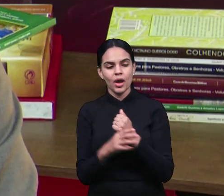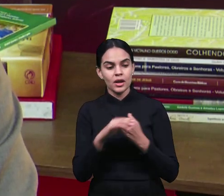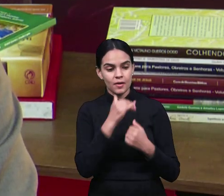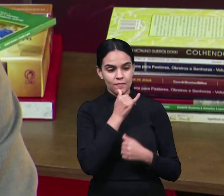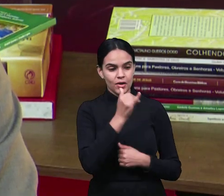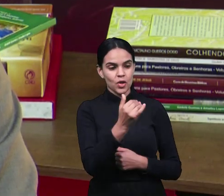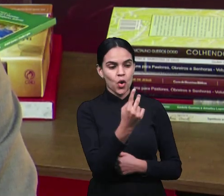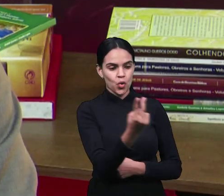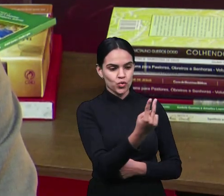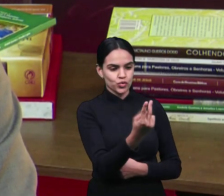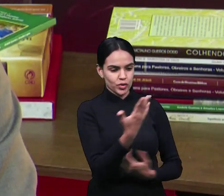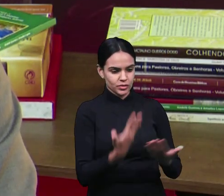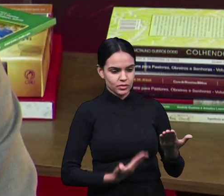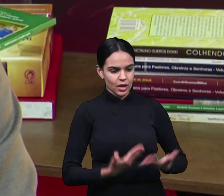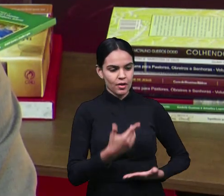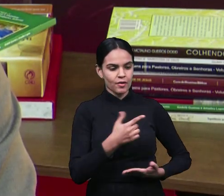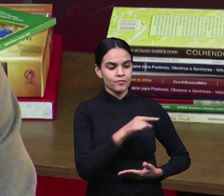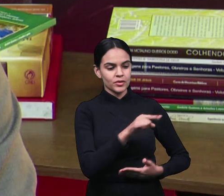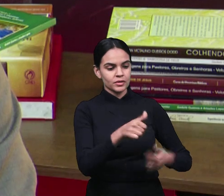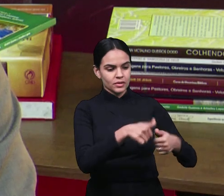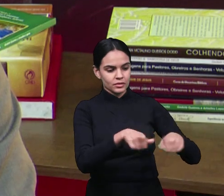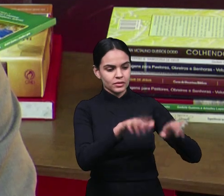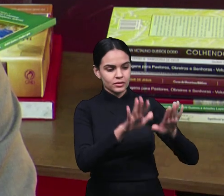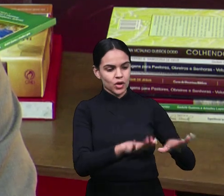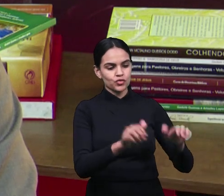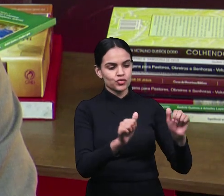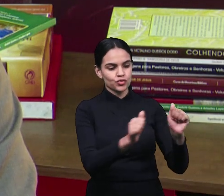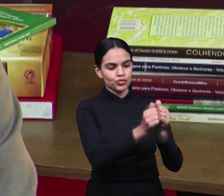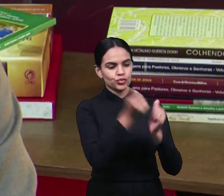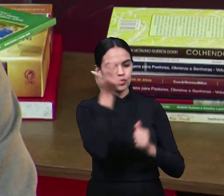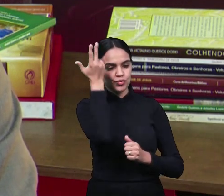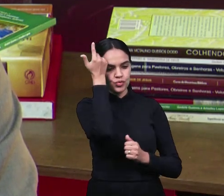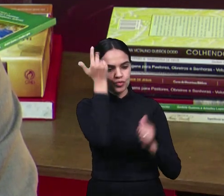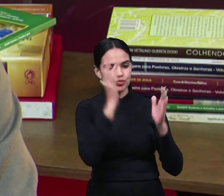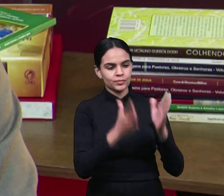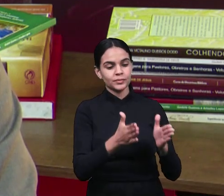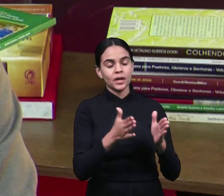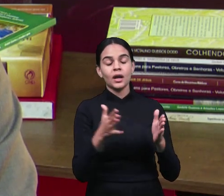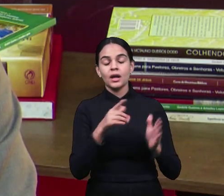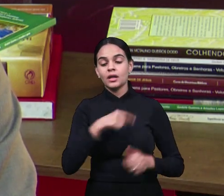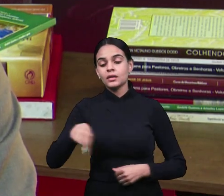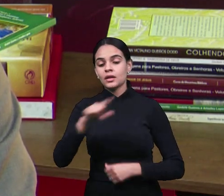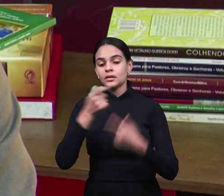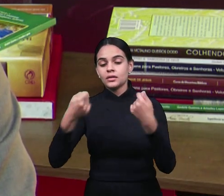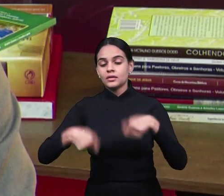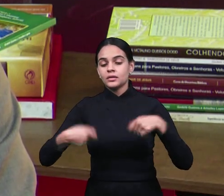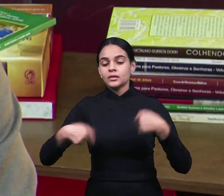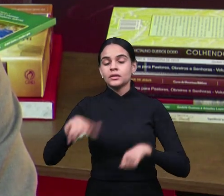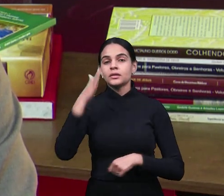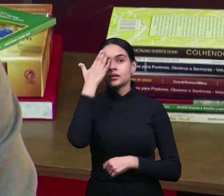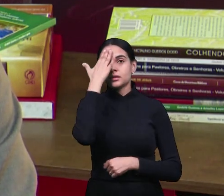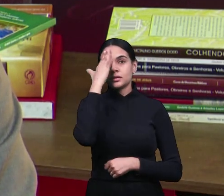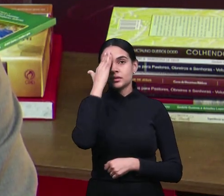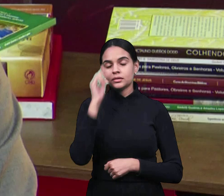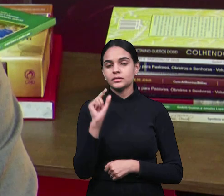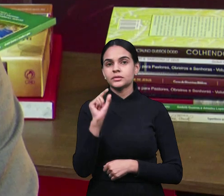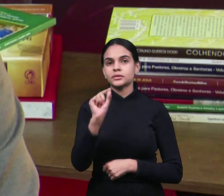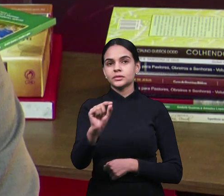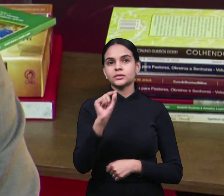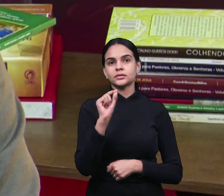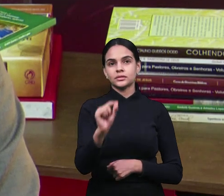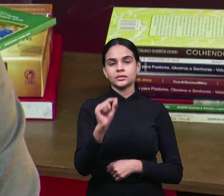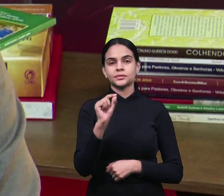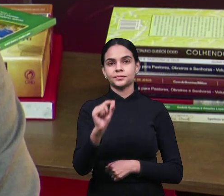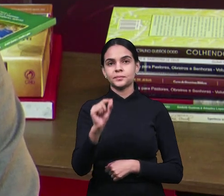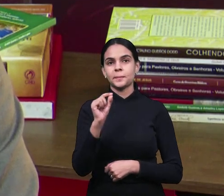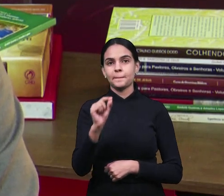um momento que nós temos que entender isso, né? A salvação, ela não vai ser e